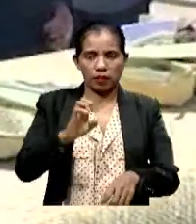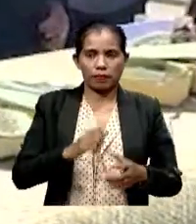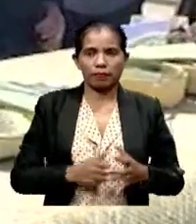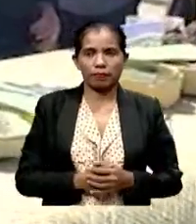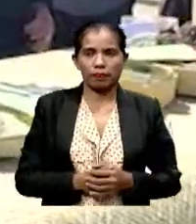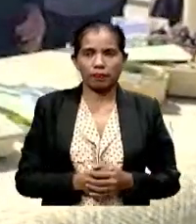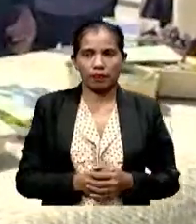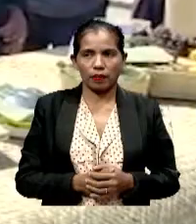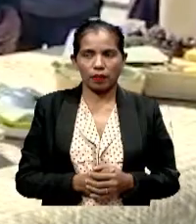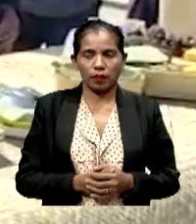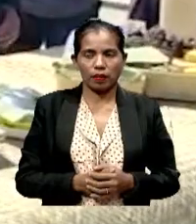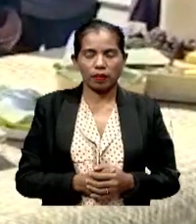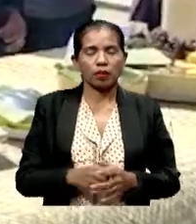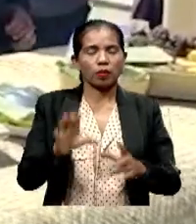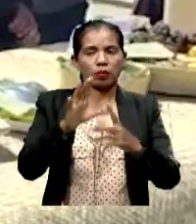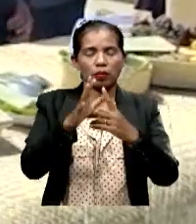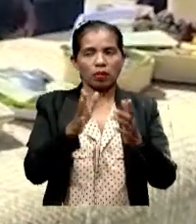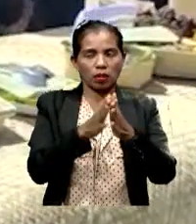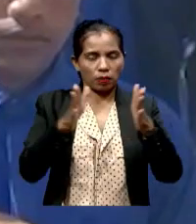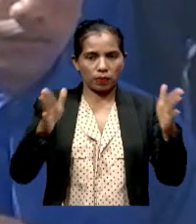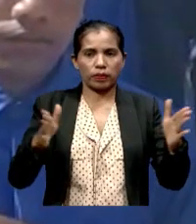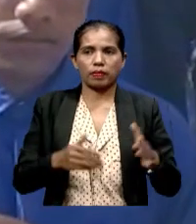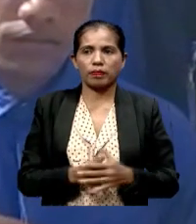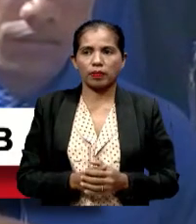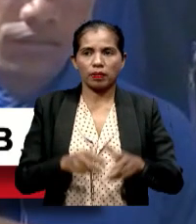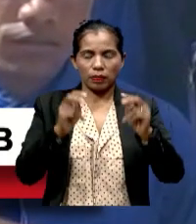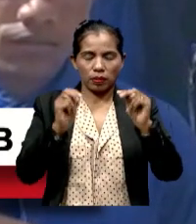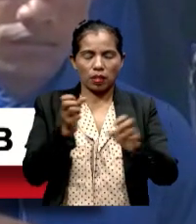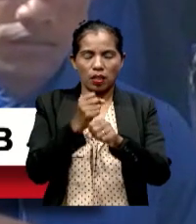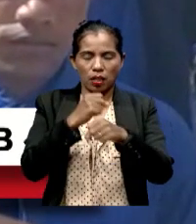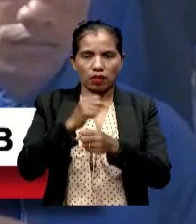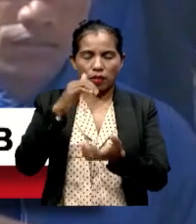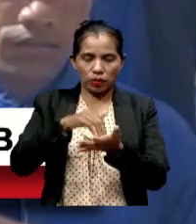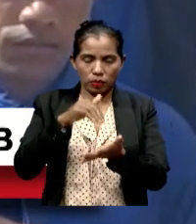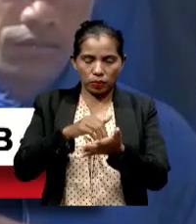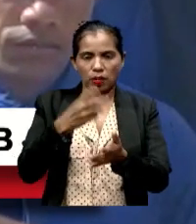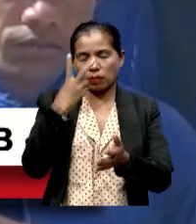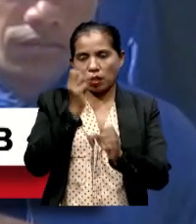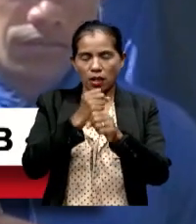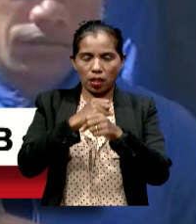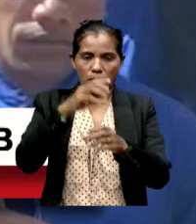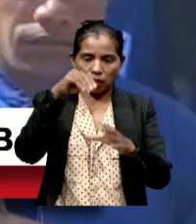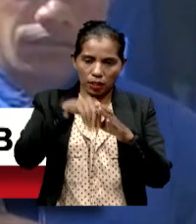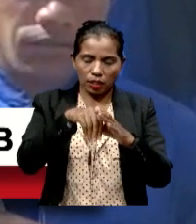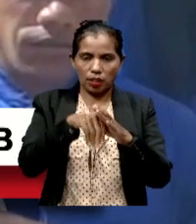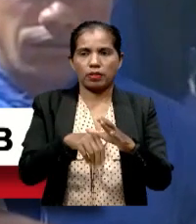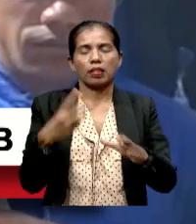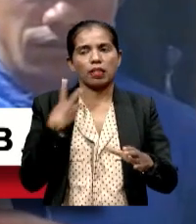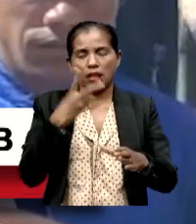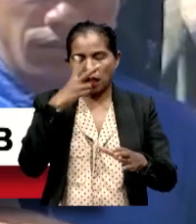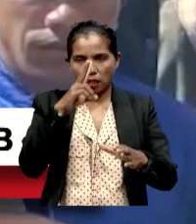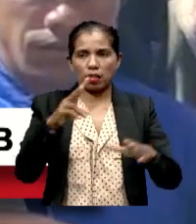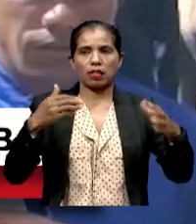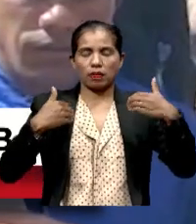é proceso bom tida. Mebe precisa ir halo estudujida to hal kleanitan. Mebe agora dá um harikata ihona.